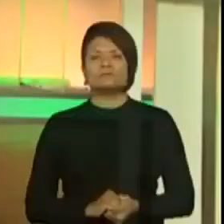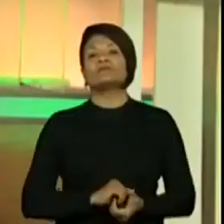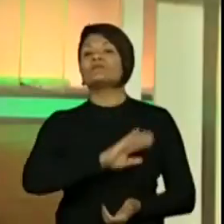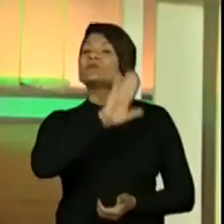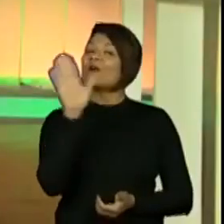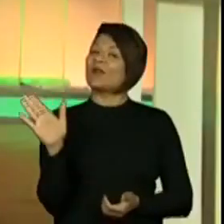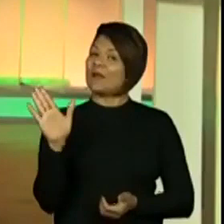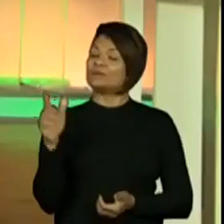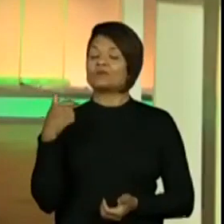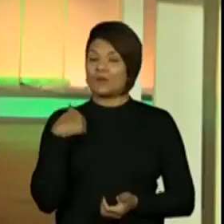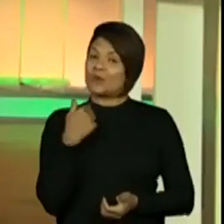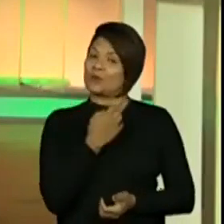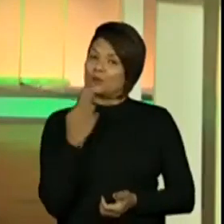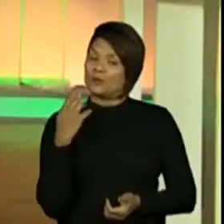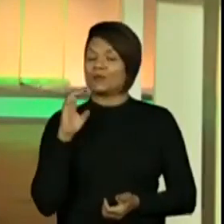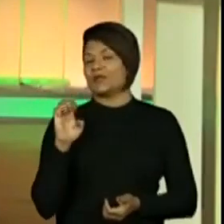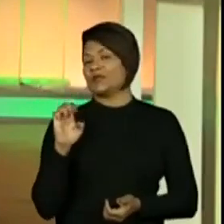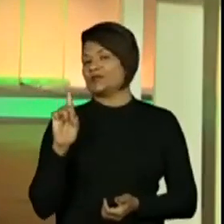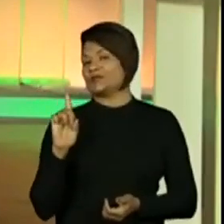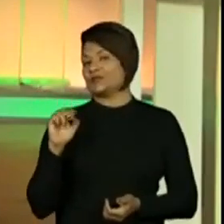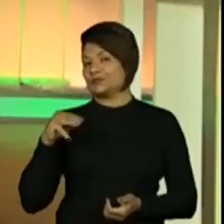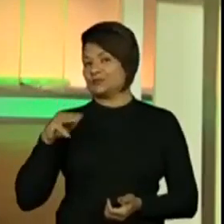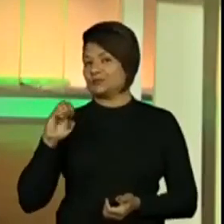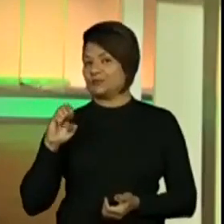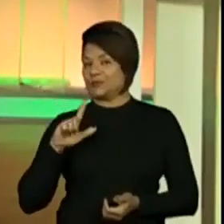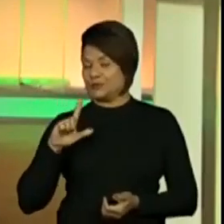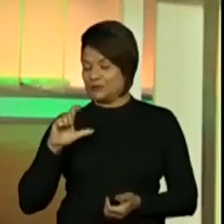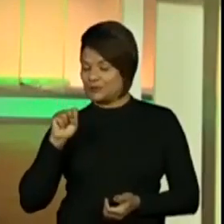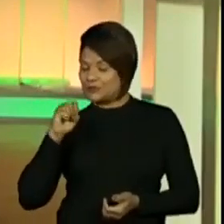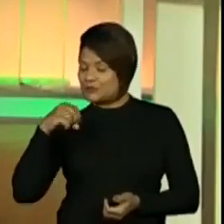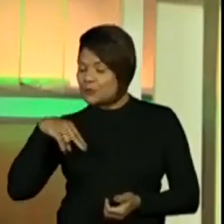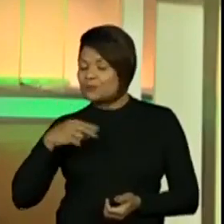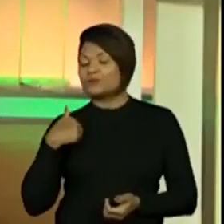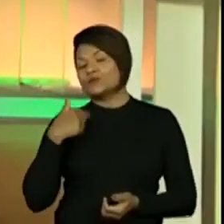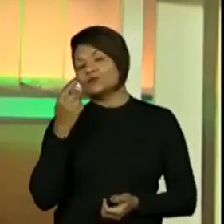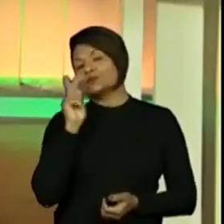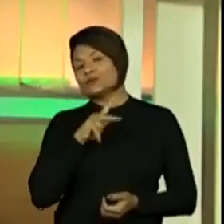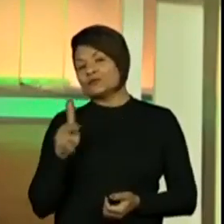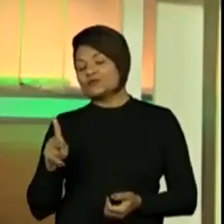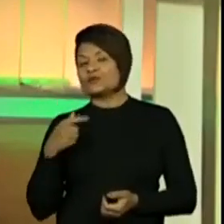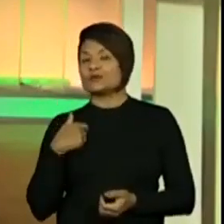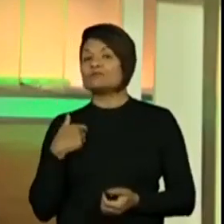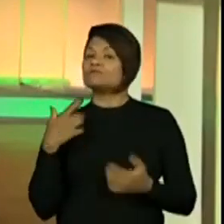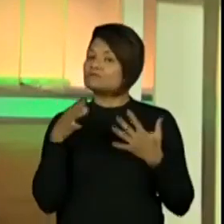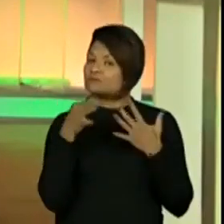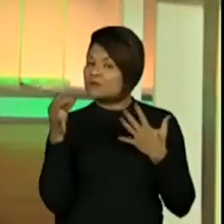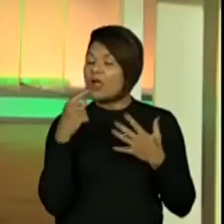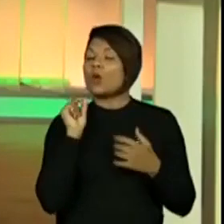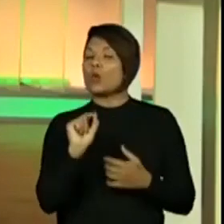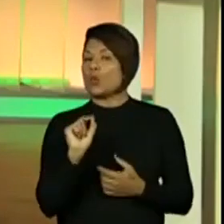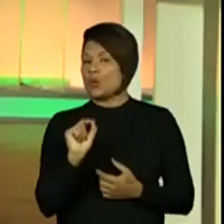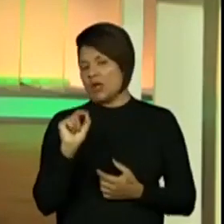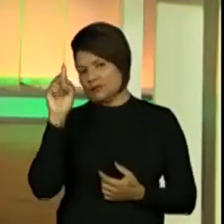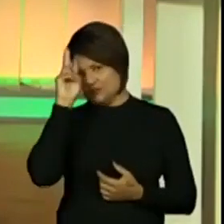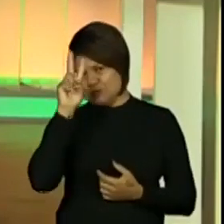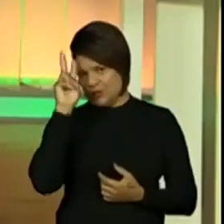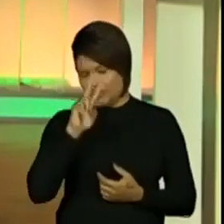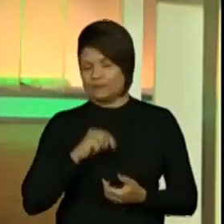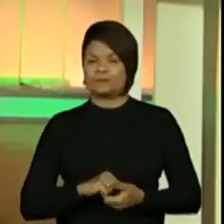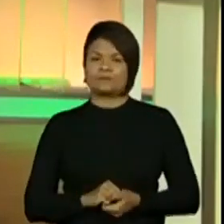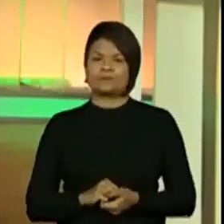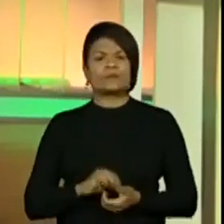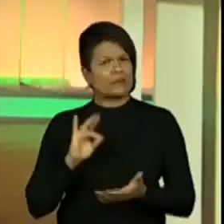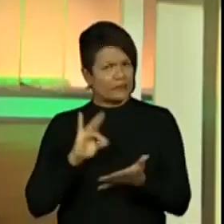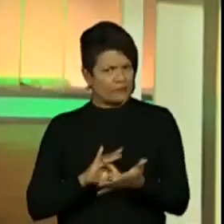Olá, sou o professor Edmilson e estou aqui com você para conversar um pouquinho sobre a disciplina de História, tá? Na verdade, hoje a